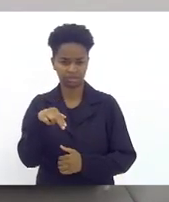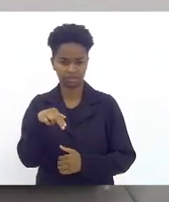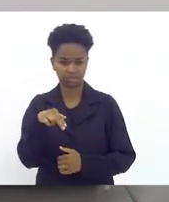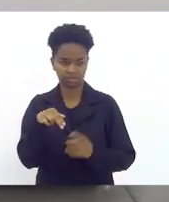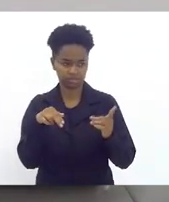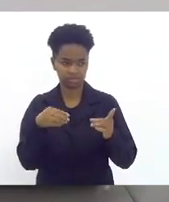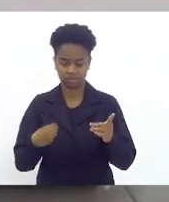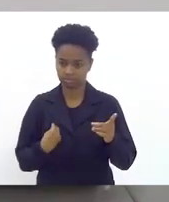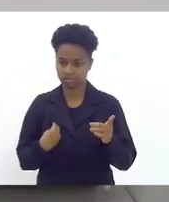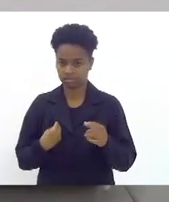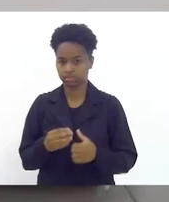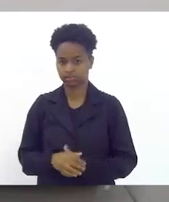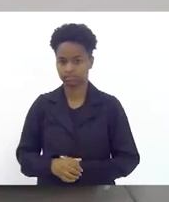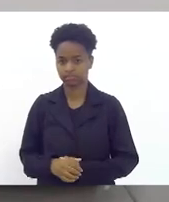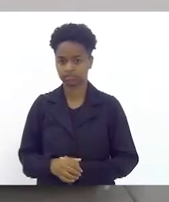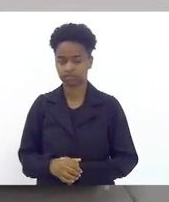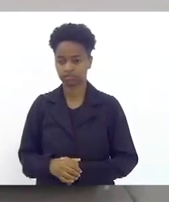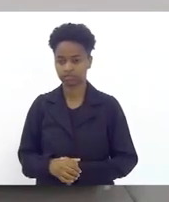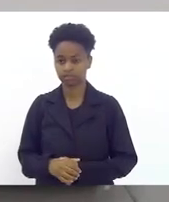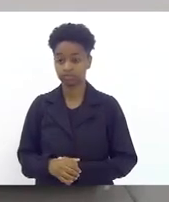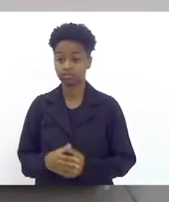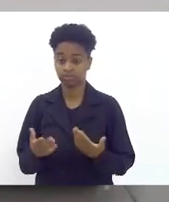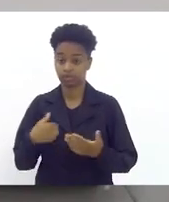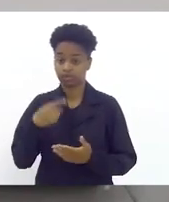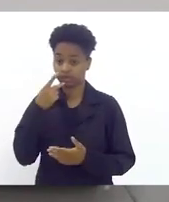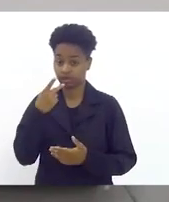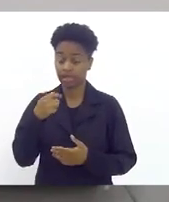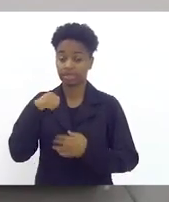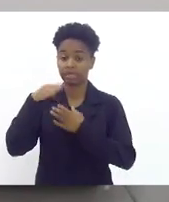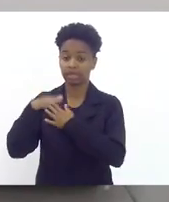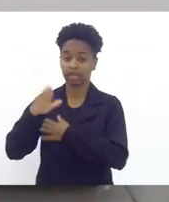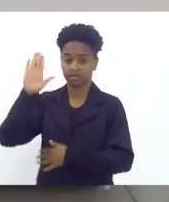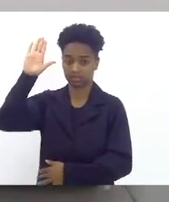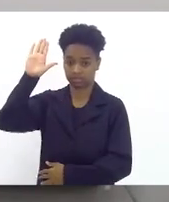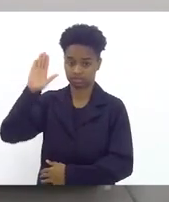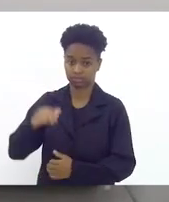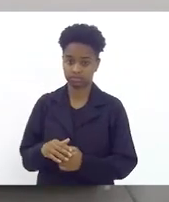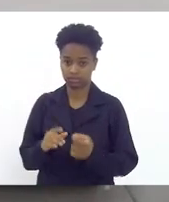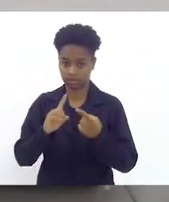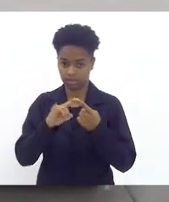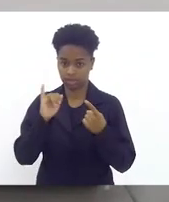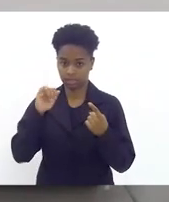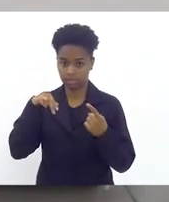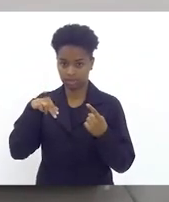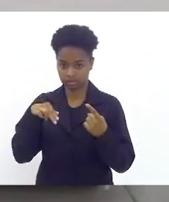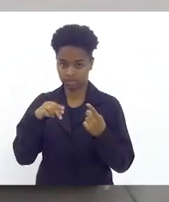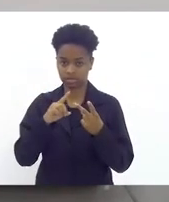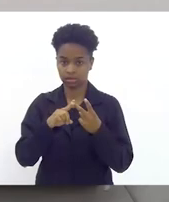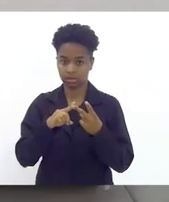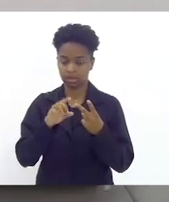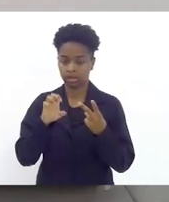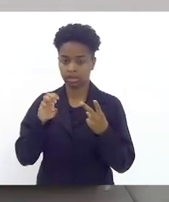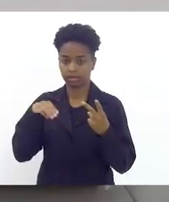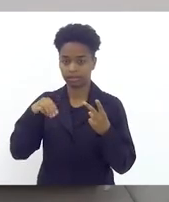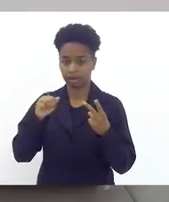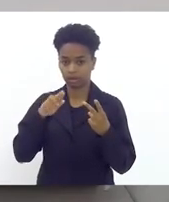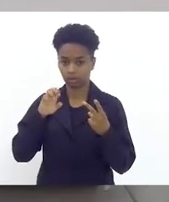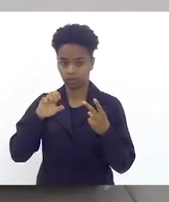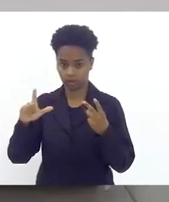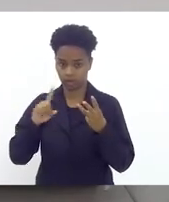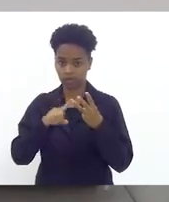tá aqui tá então vou dizer quem tá inscrito aqui o Ian Bonder Emanuel Alencar